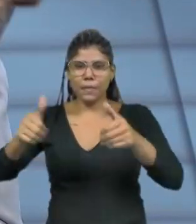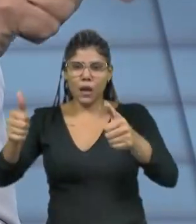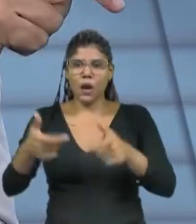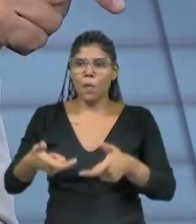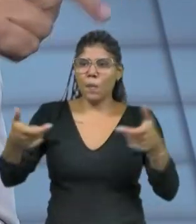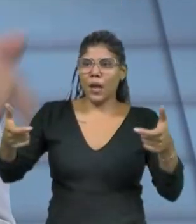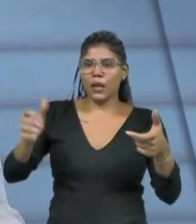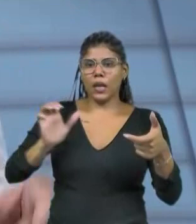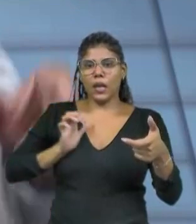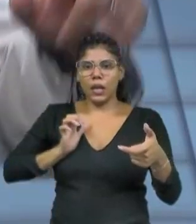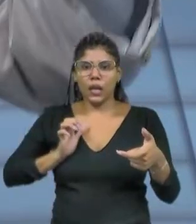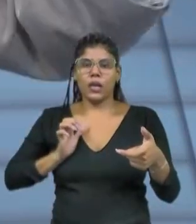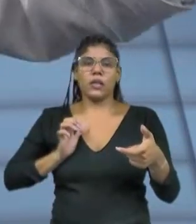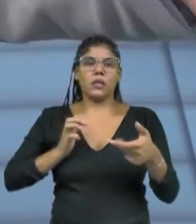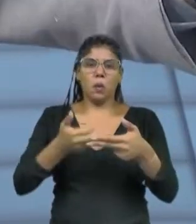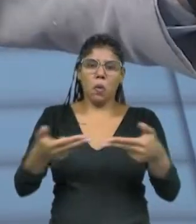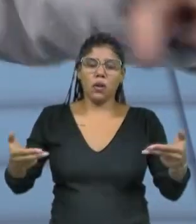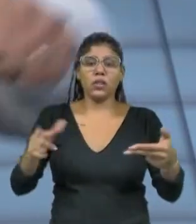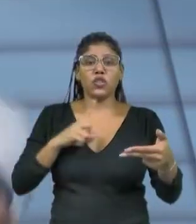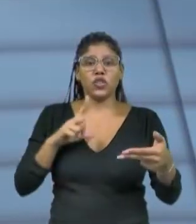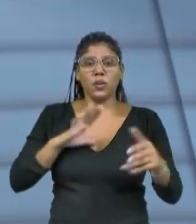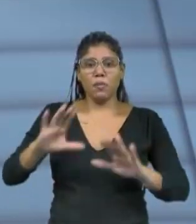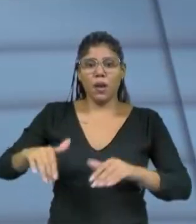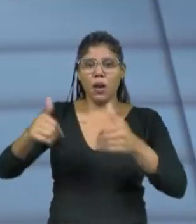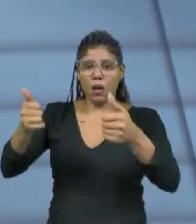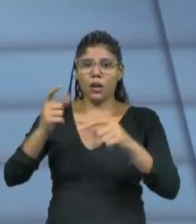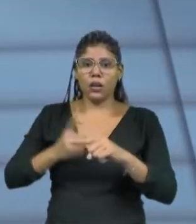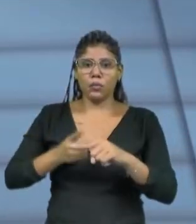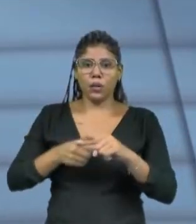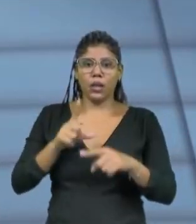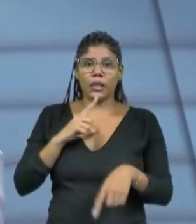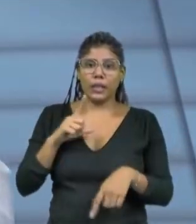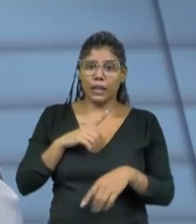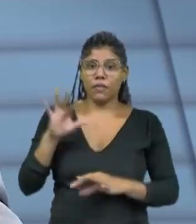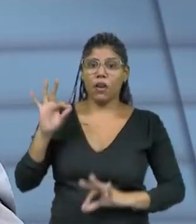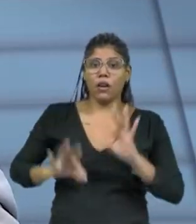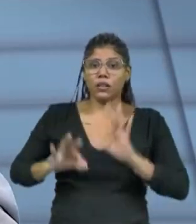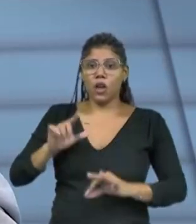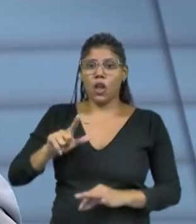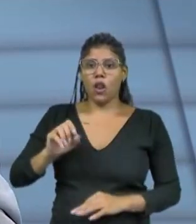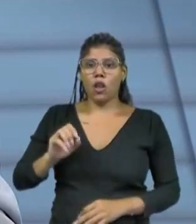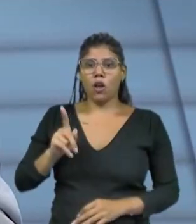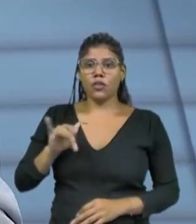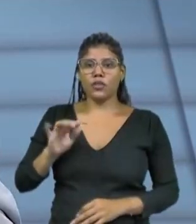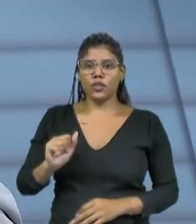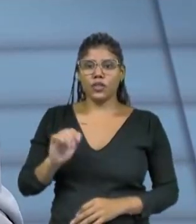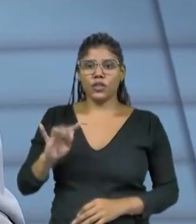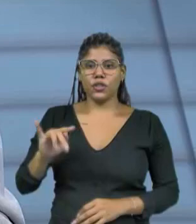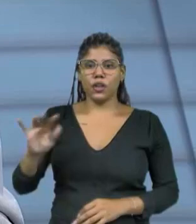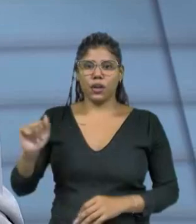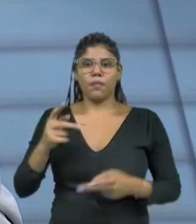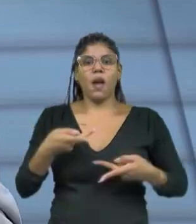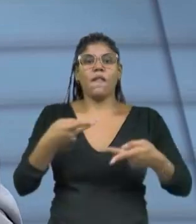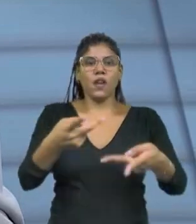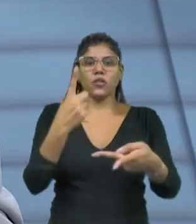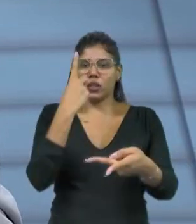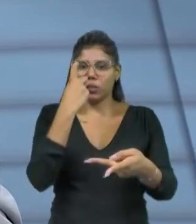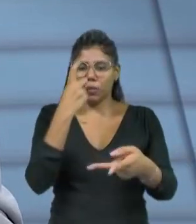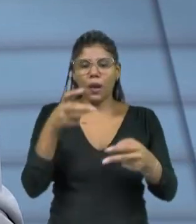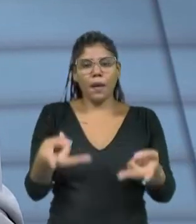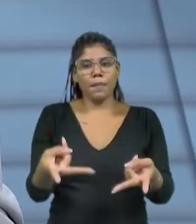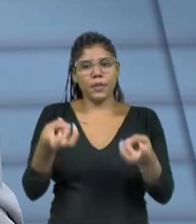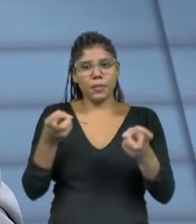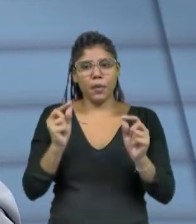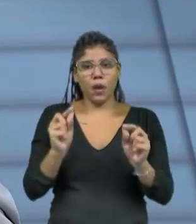da renda, tinham melhorado pelo fato de ter sido trabalhada a logística. Ele foi lá para a Espanha e viu que o